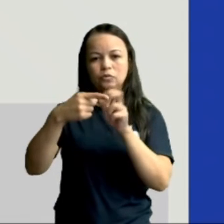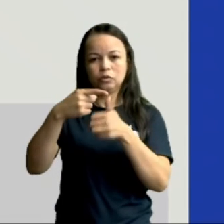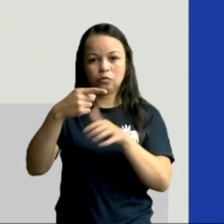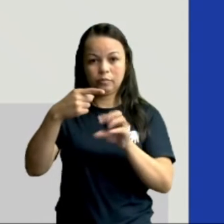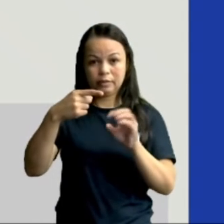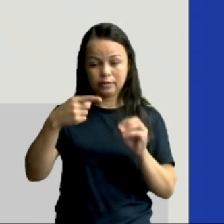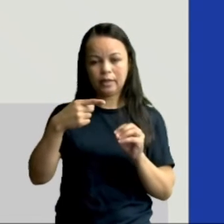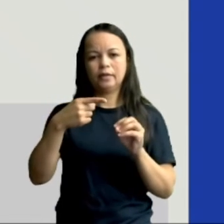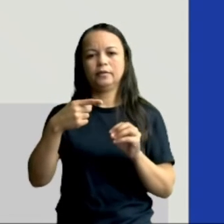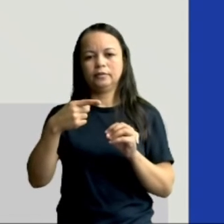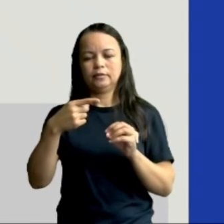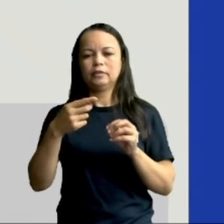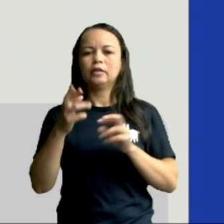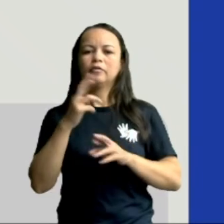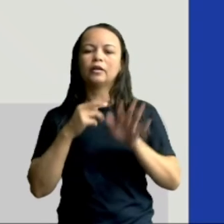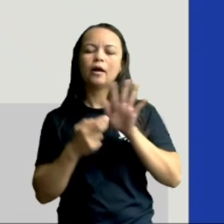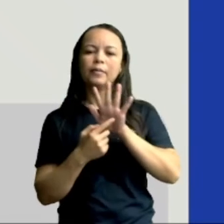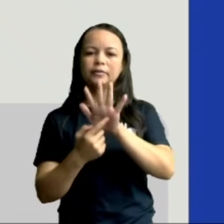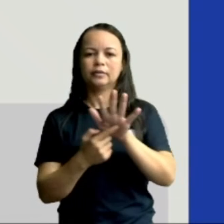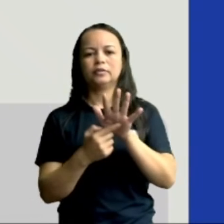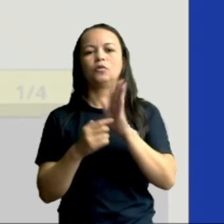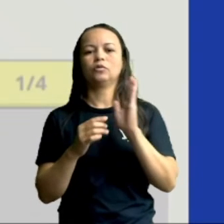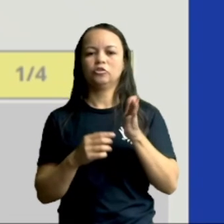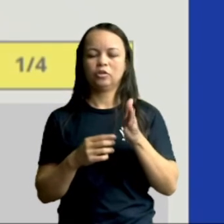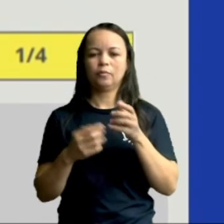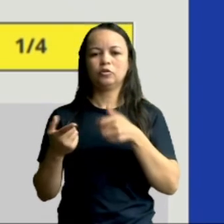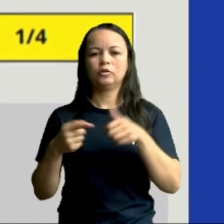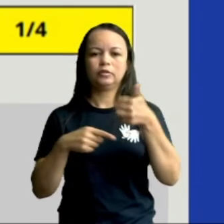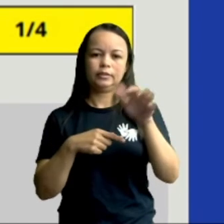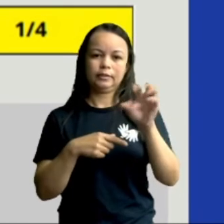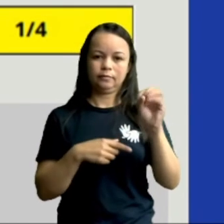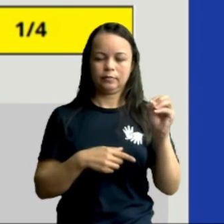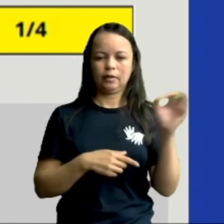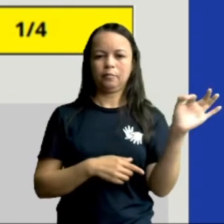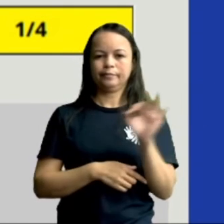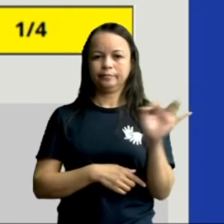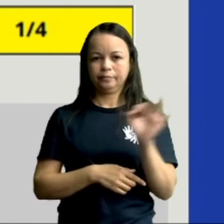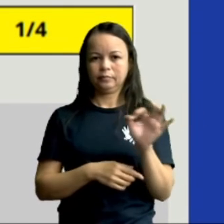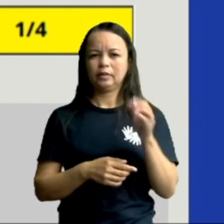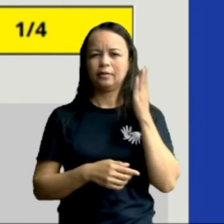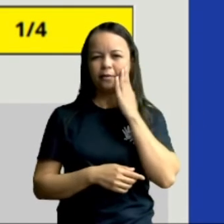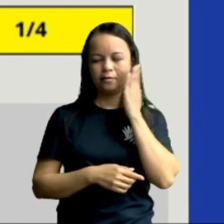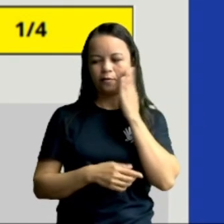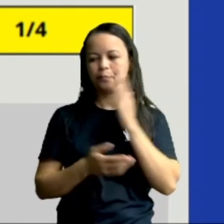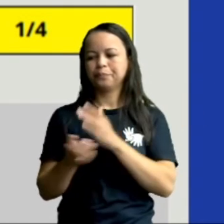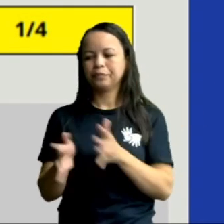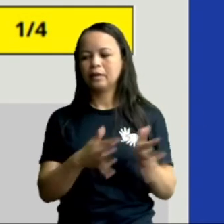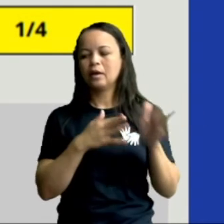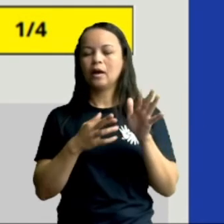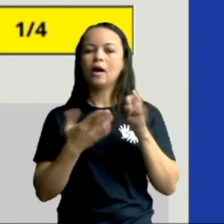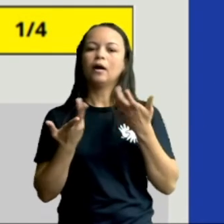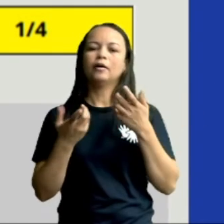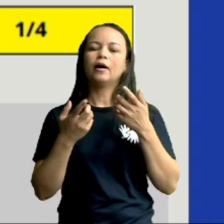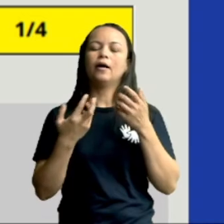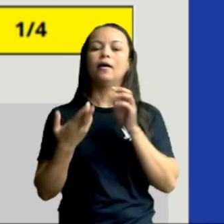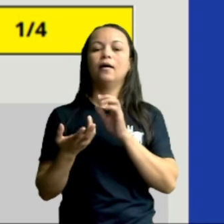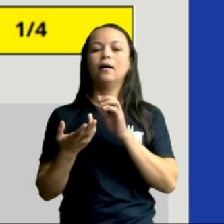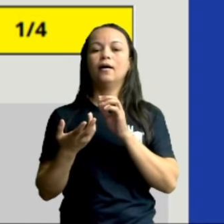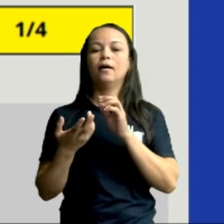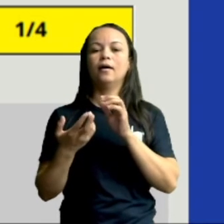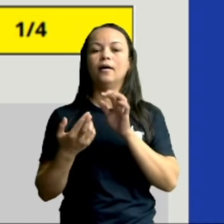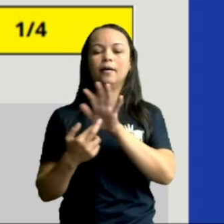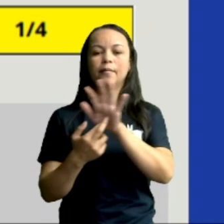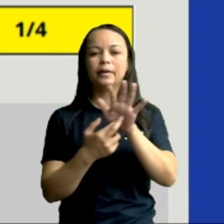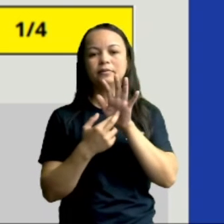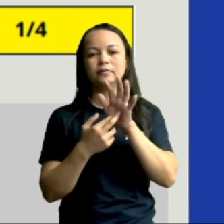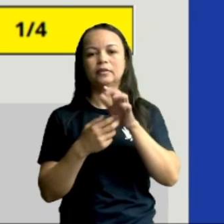ser igual a 1/4 de 100%. Beleza? Deu para entender? Então, a nossa representação aqui do 20 é igual